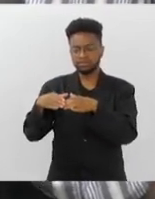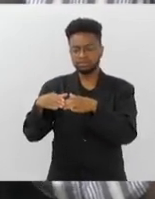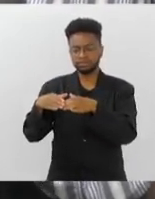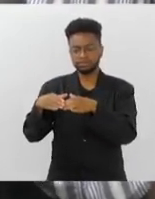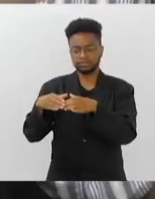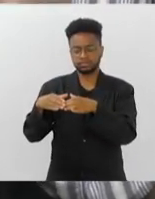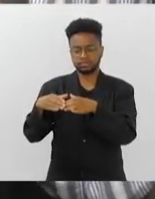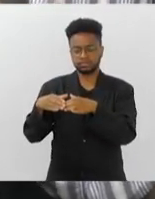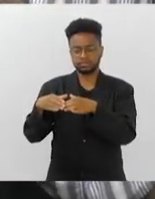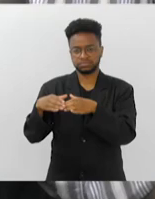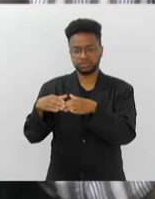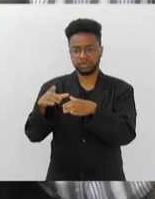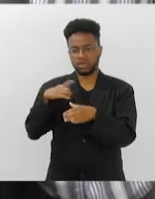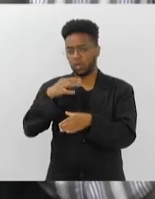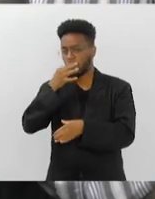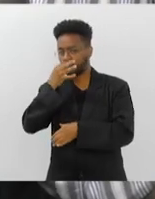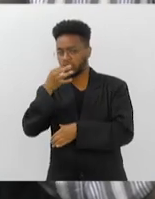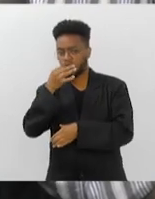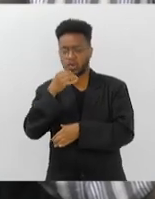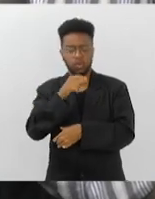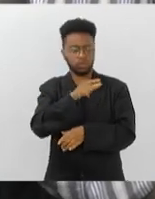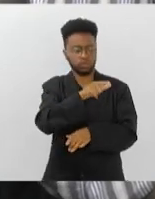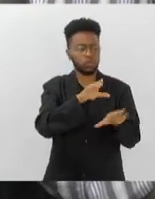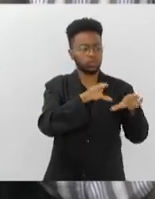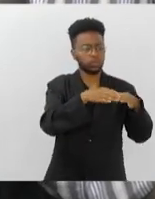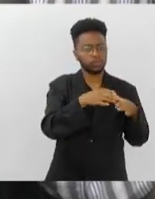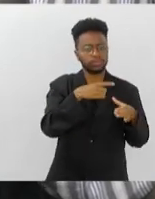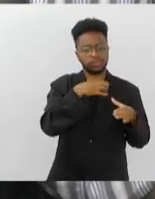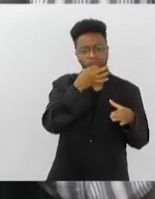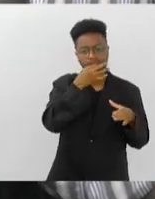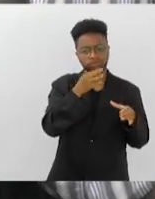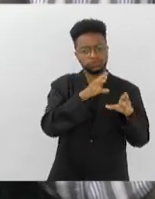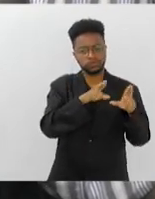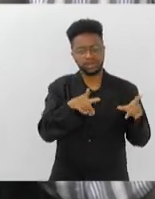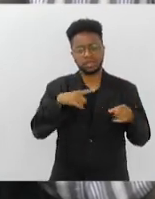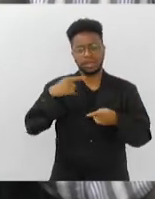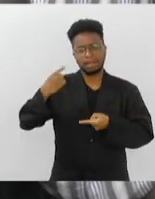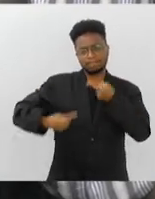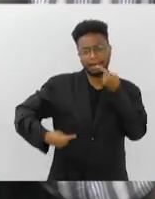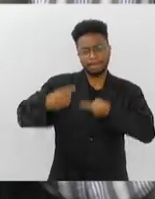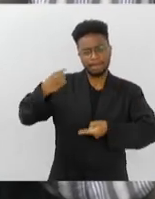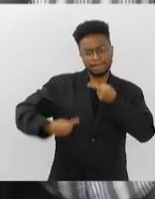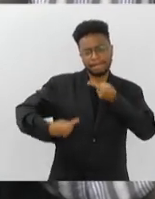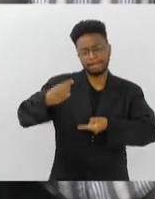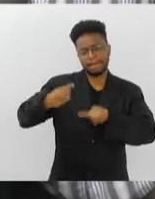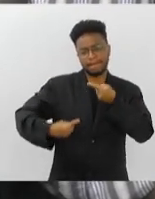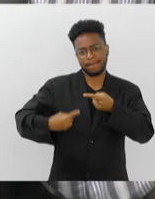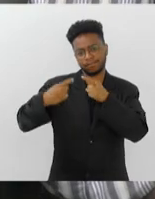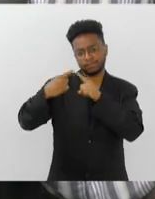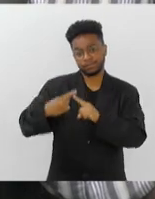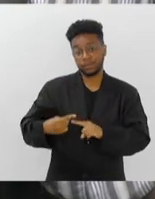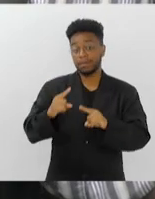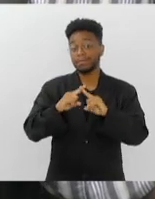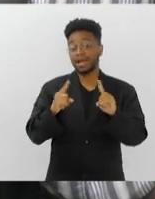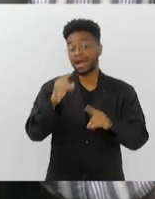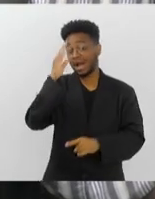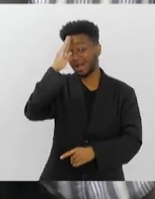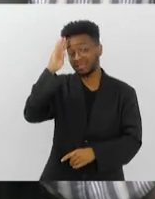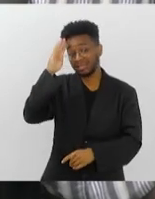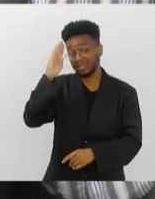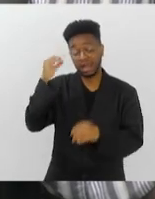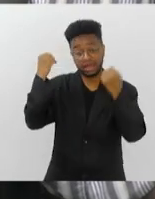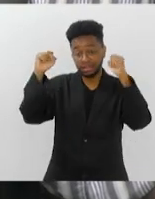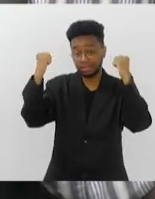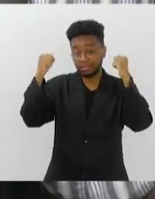tinha de uma posição, tinha outra posição. Eu me lembro que foram acirrados debates sobre isso. Mas era na academia, só nas